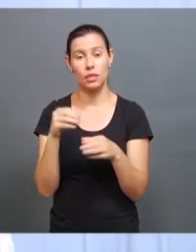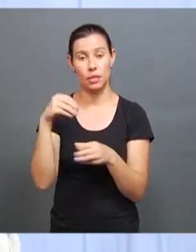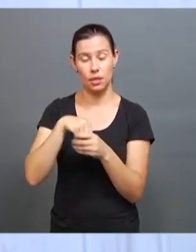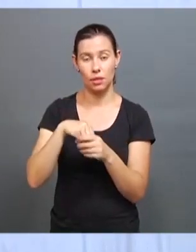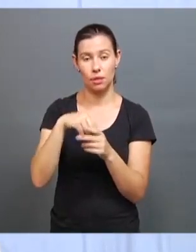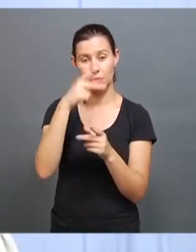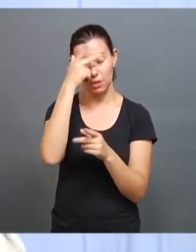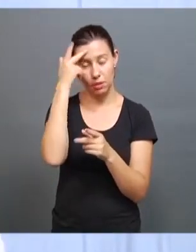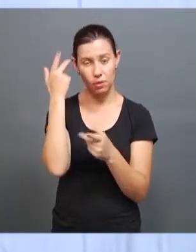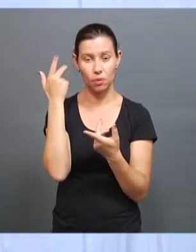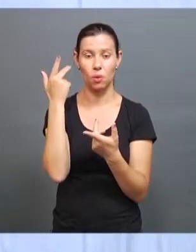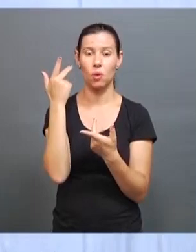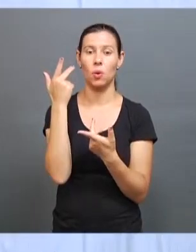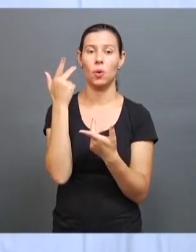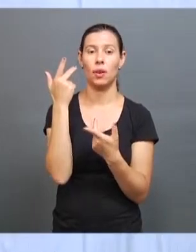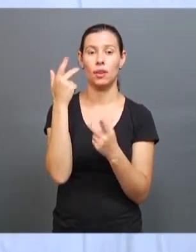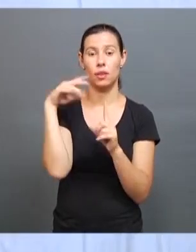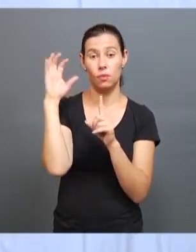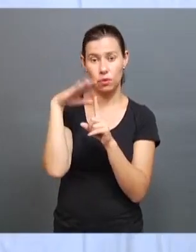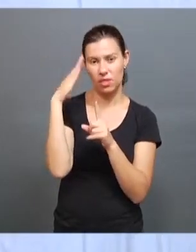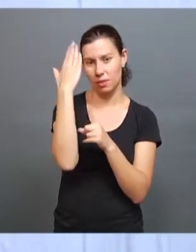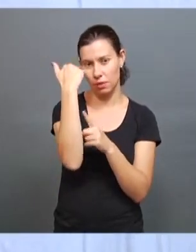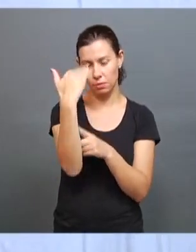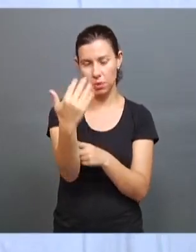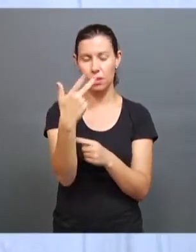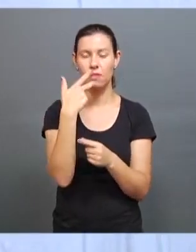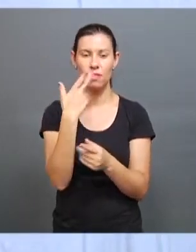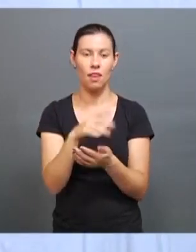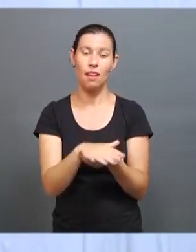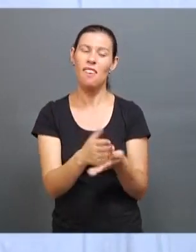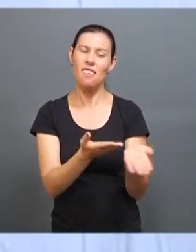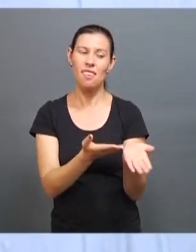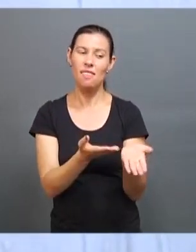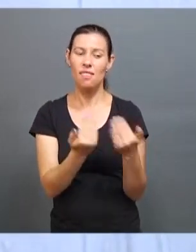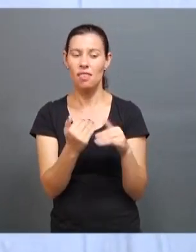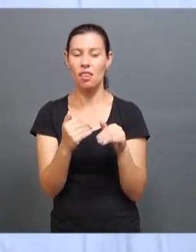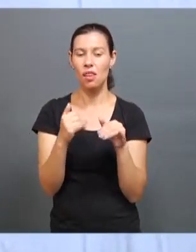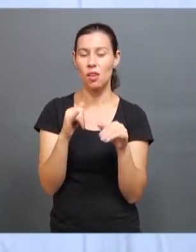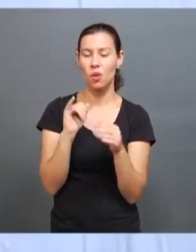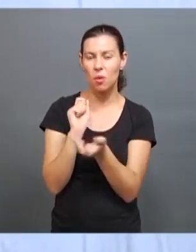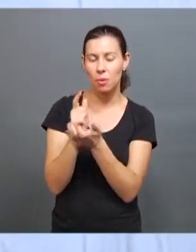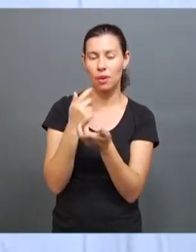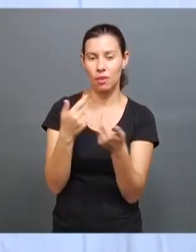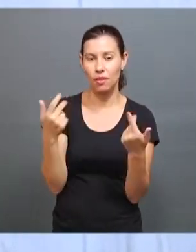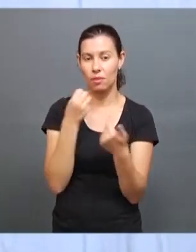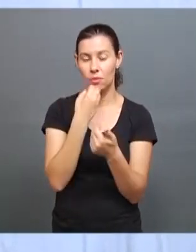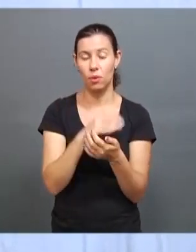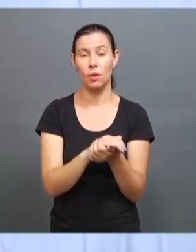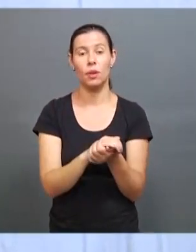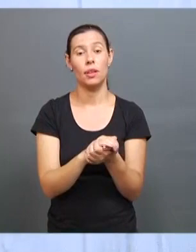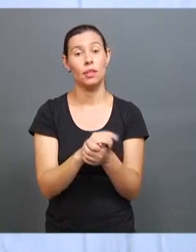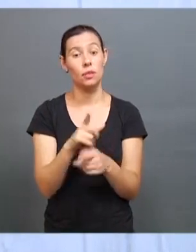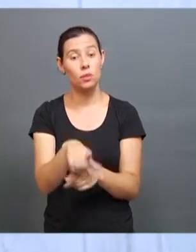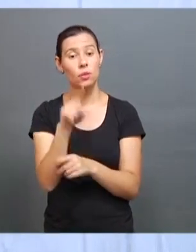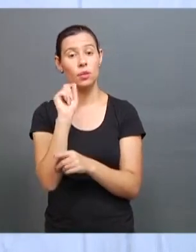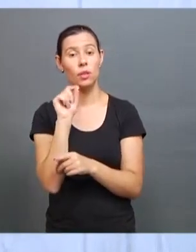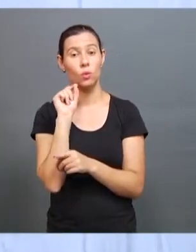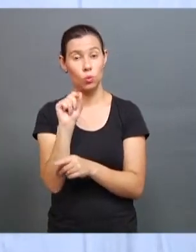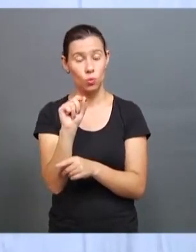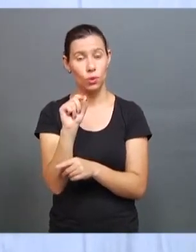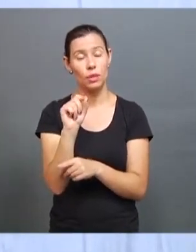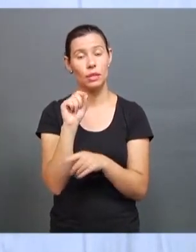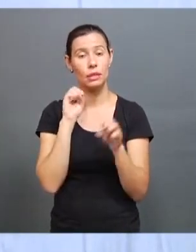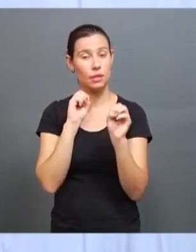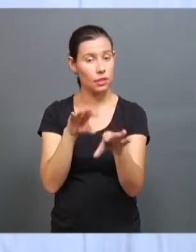crianças para comprar um objeto X ou Y, né? Mas também acompanhar com aplicativos educativos, seja de inglês, seja para